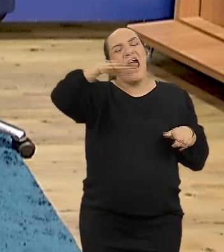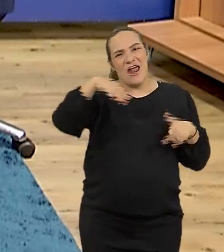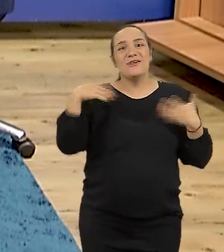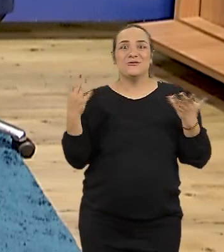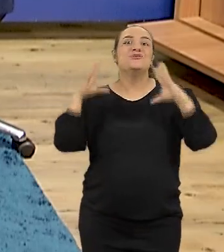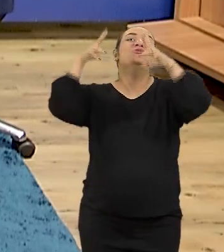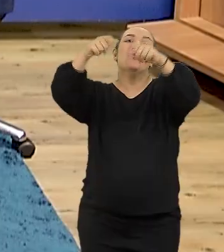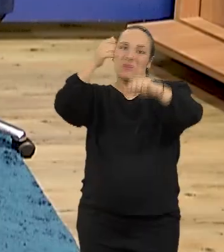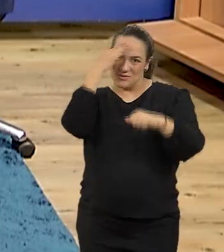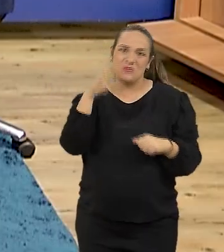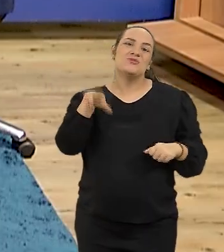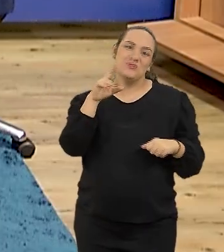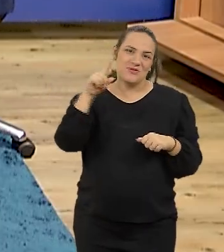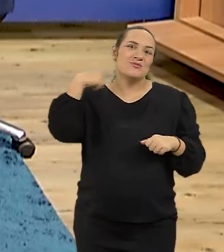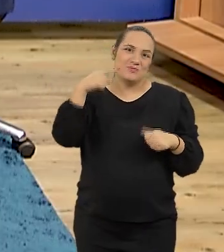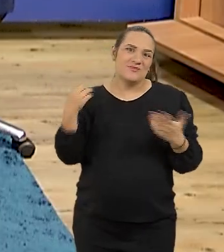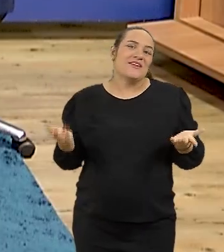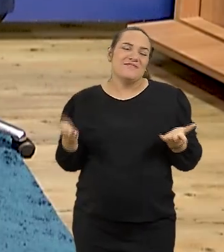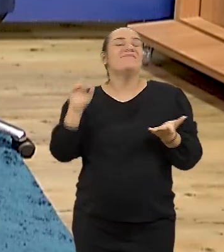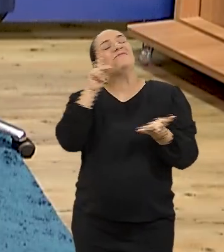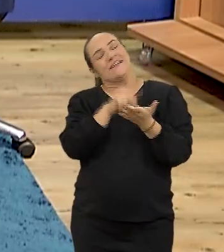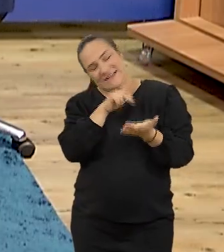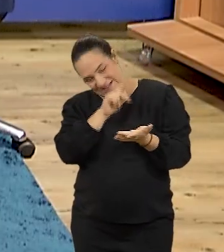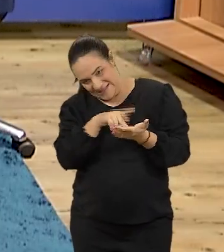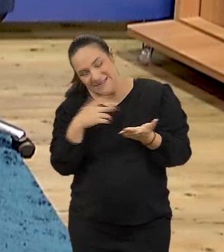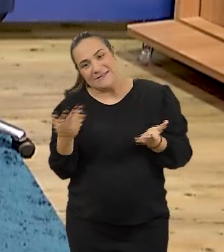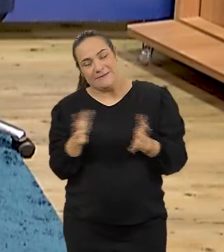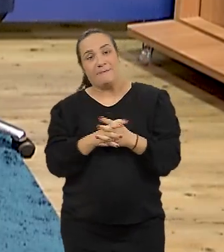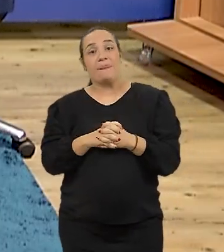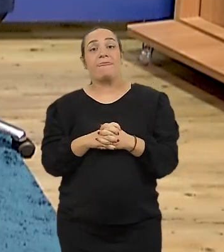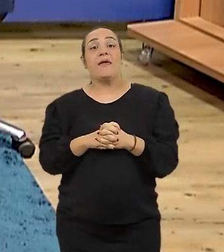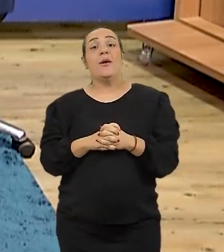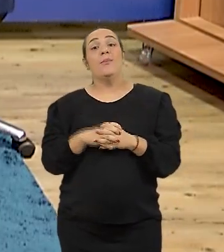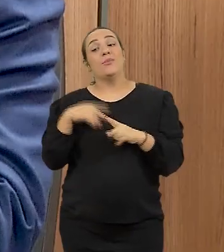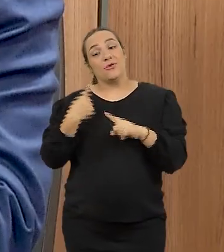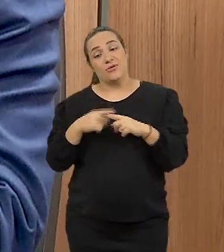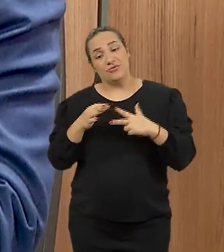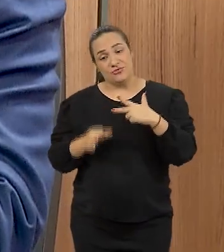o geral. Todos os operadores do direito. E o judiciário,